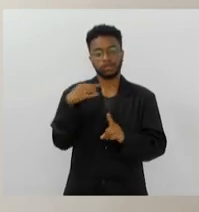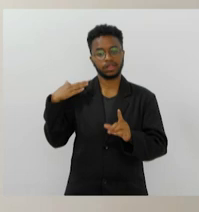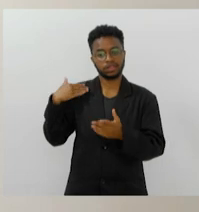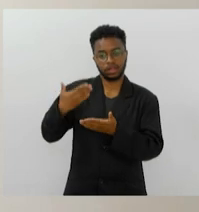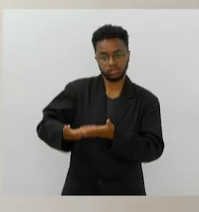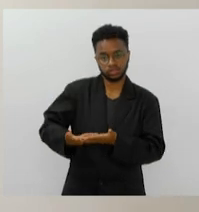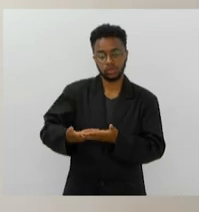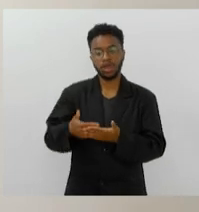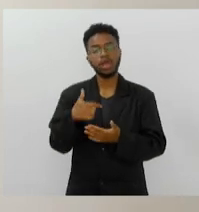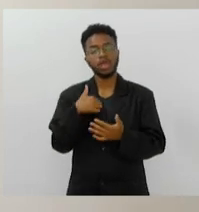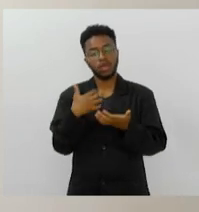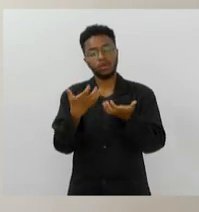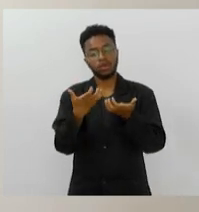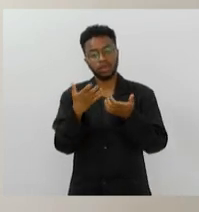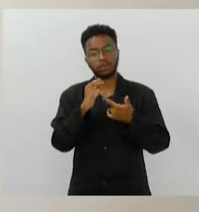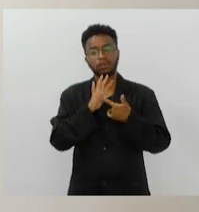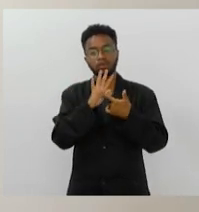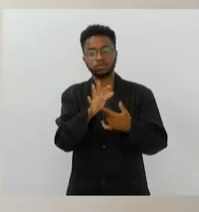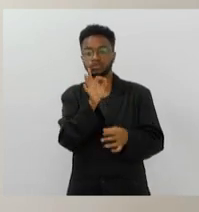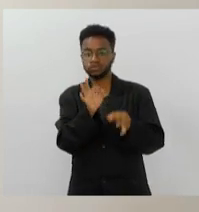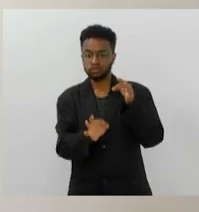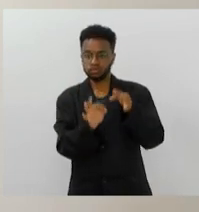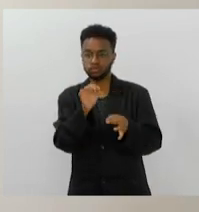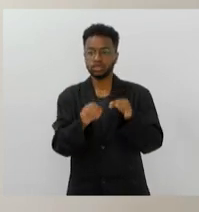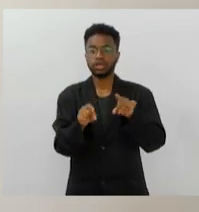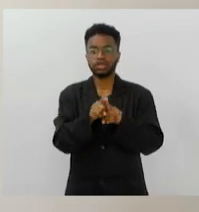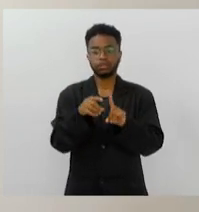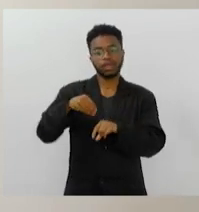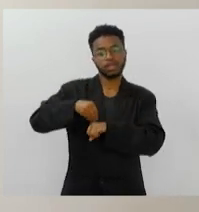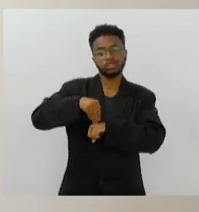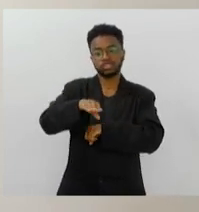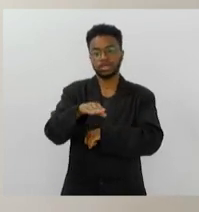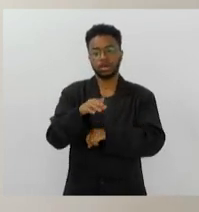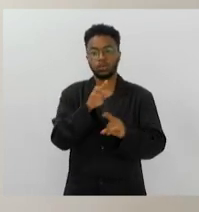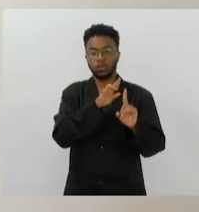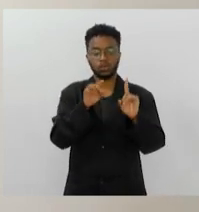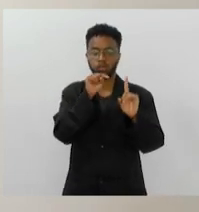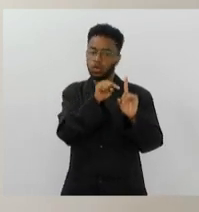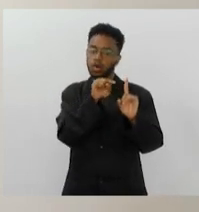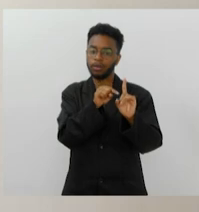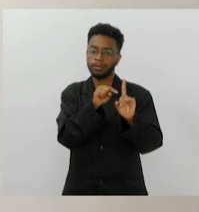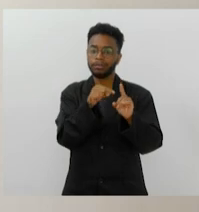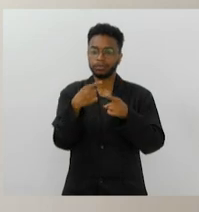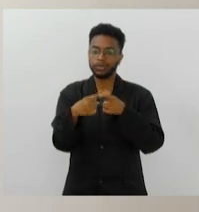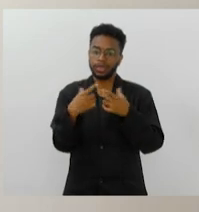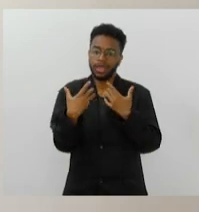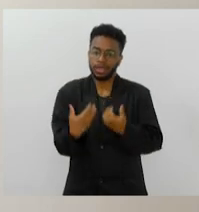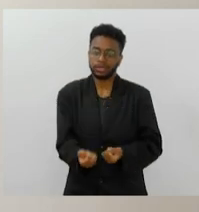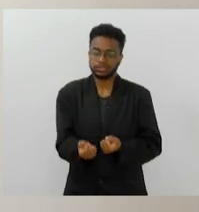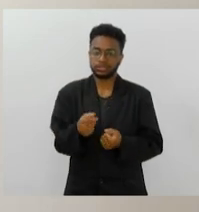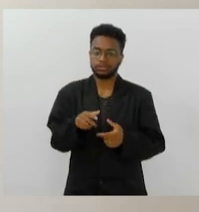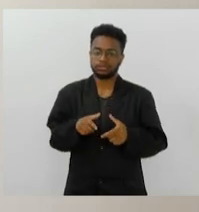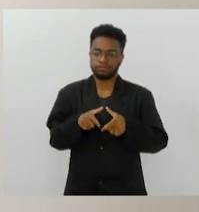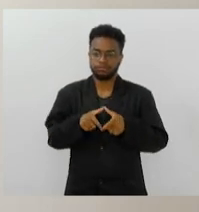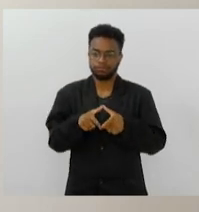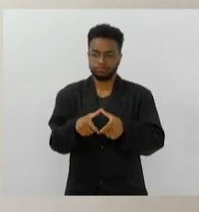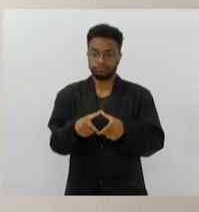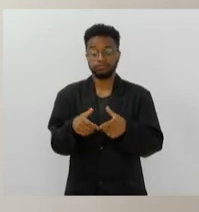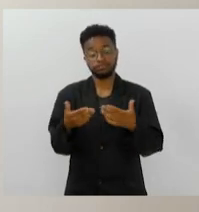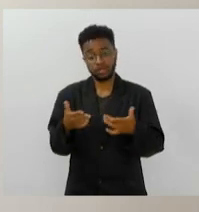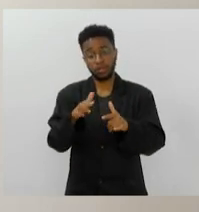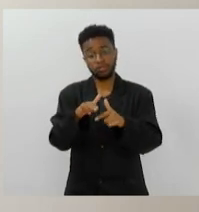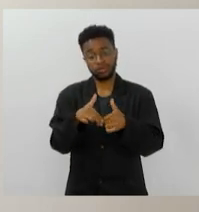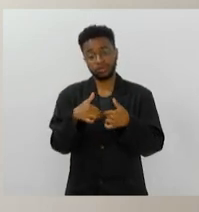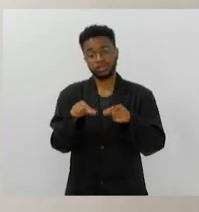fiz questão de fazer justiça, indicando a Vossa Excelência o nome dele para receber igual destaque. Razão pela qual